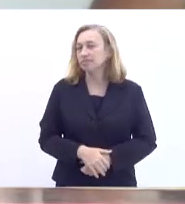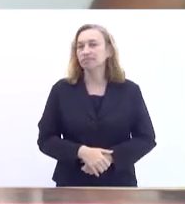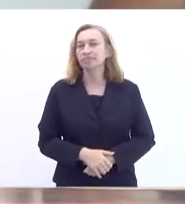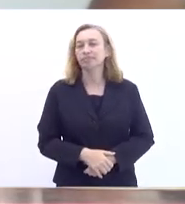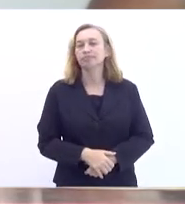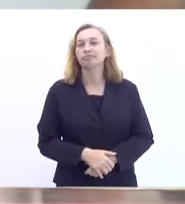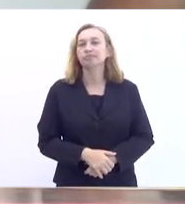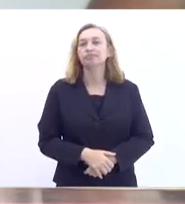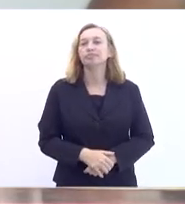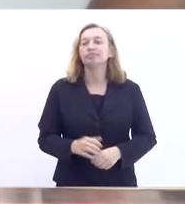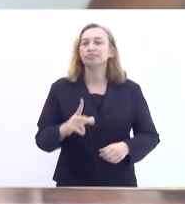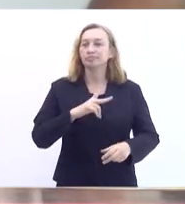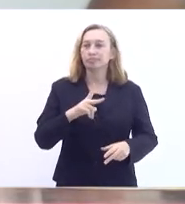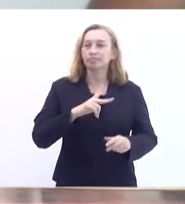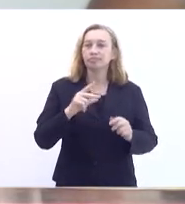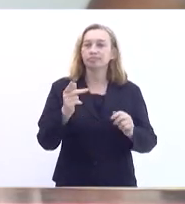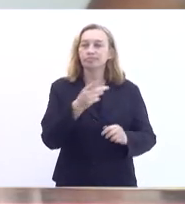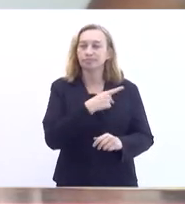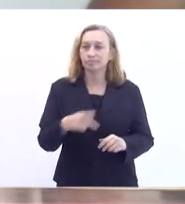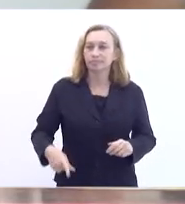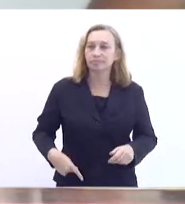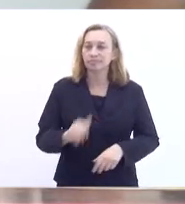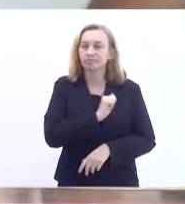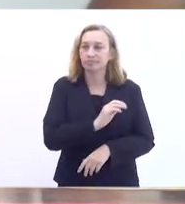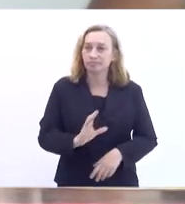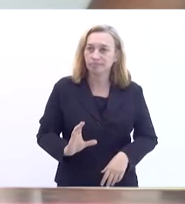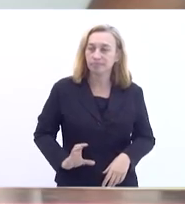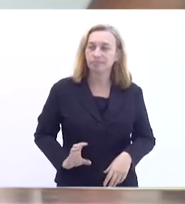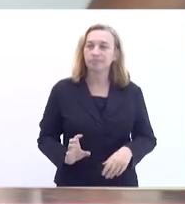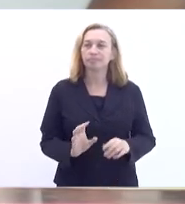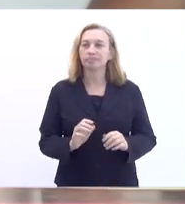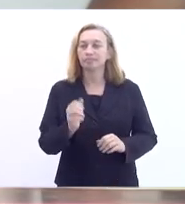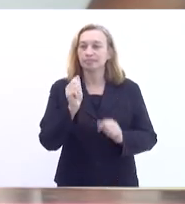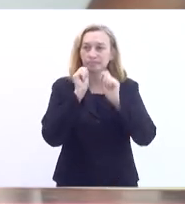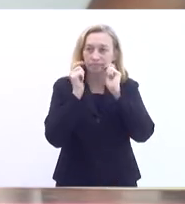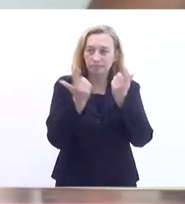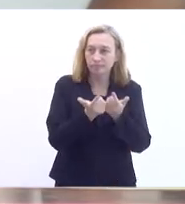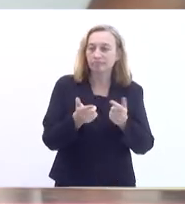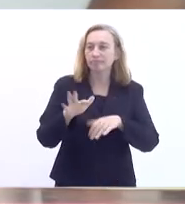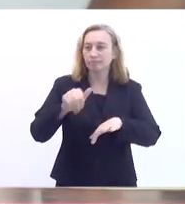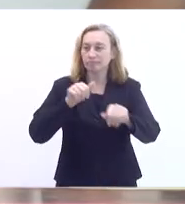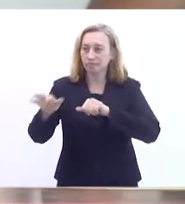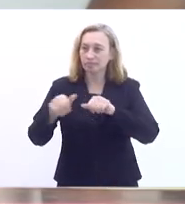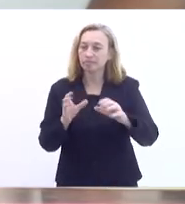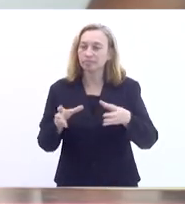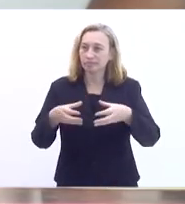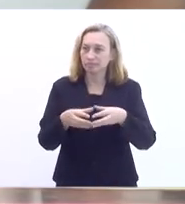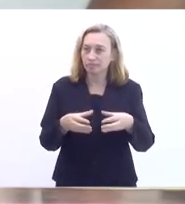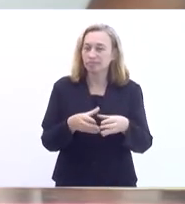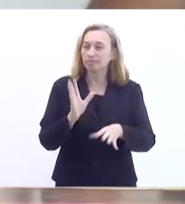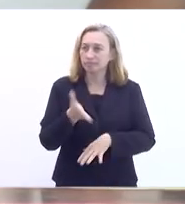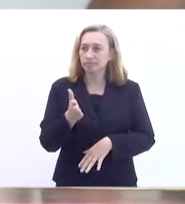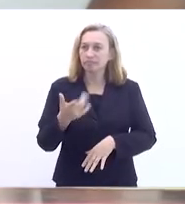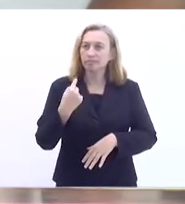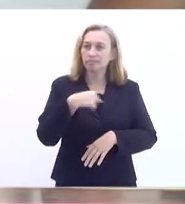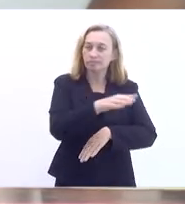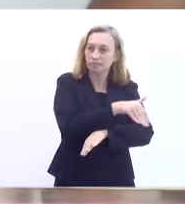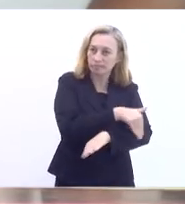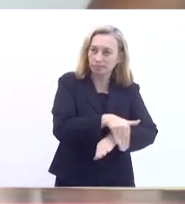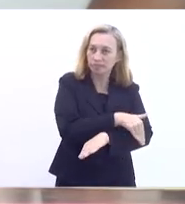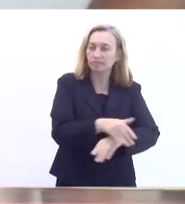viu próprio acidente da alerj aqui já ajudou na convocação de um grupo grande é que já tá a terra usado nas ruas